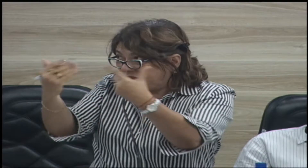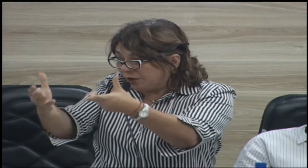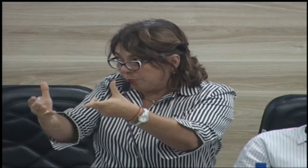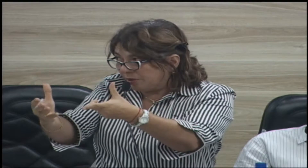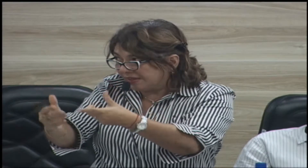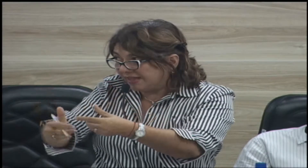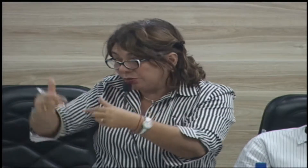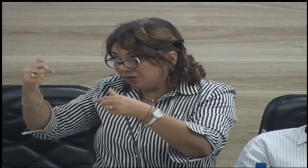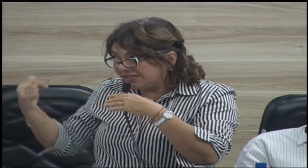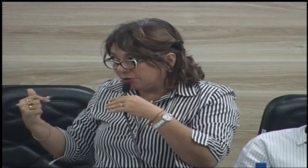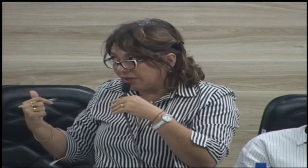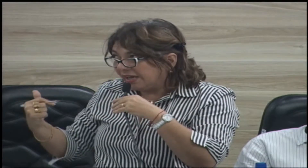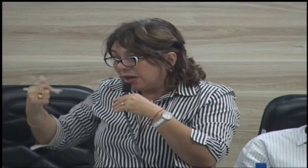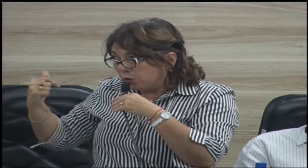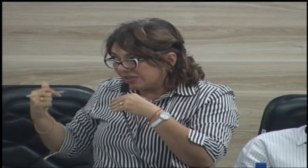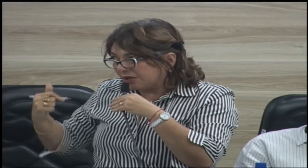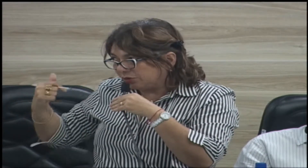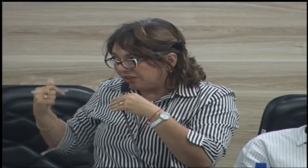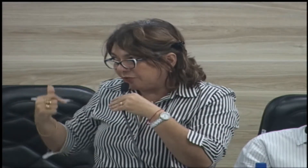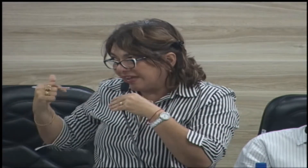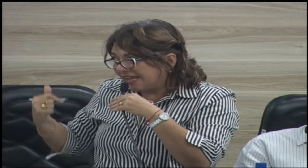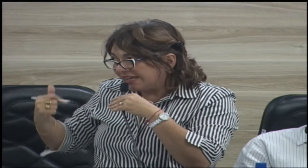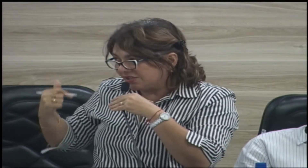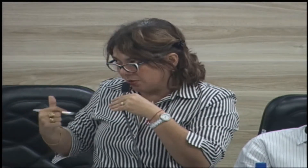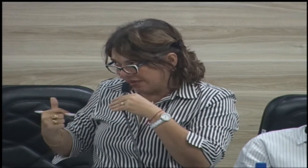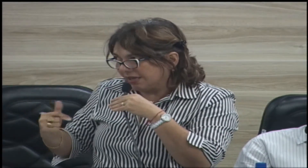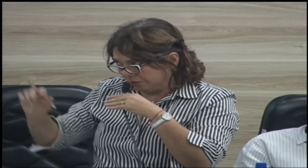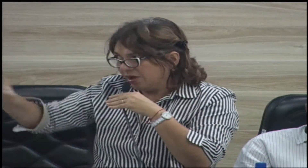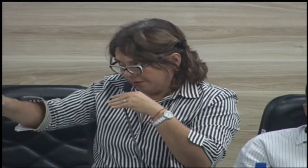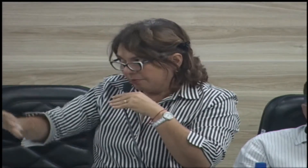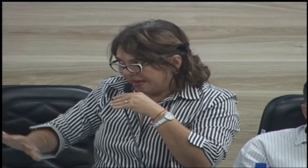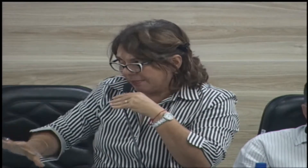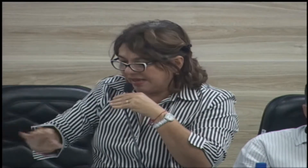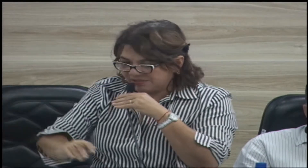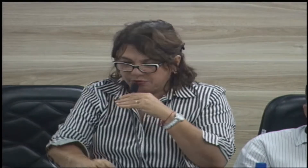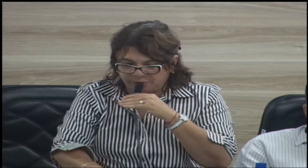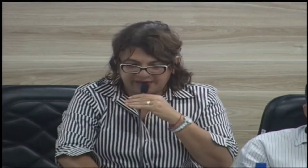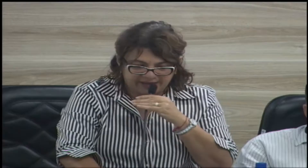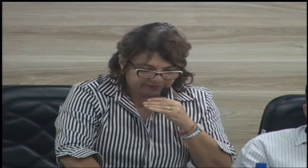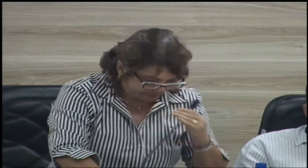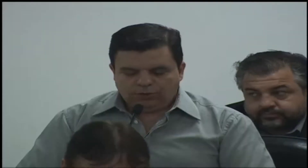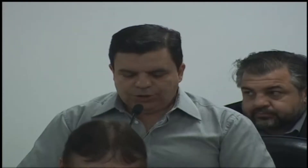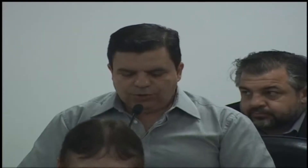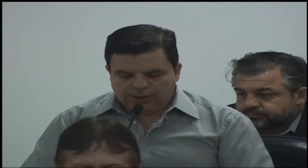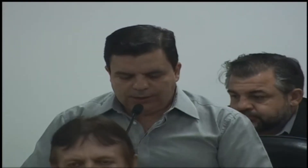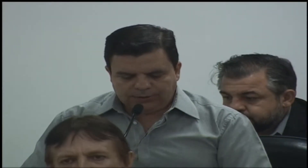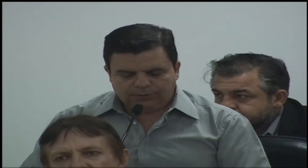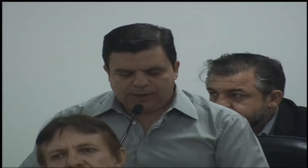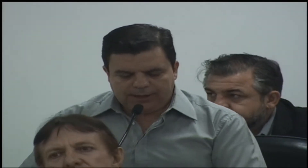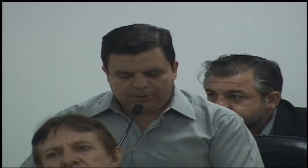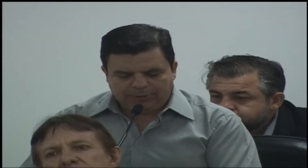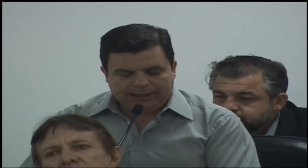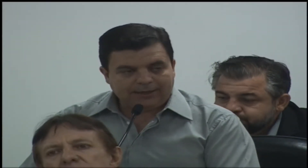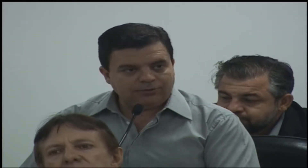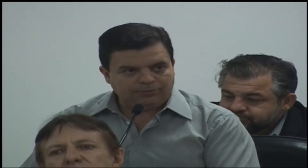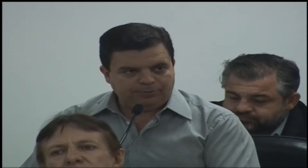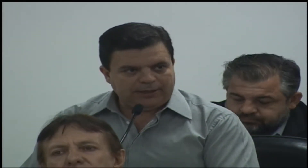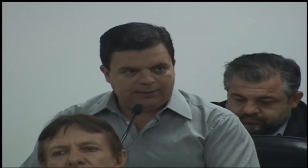outra luta, né? Mas eu concordo plenamente na fala do senhor, quando a gente tem que deixar isso bem explicado para a